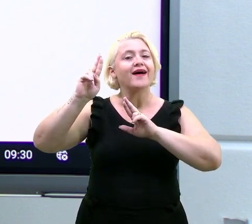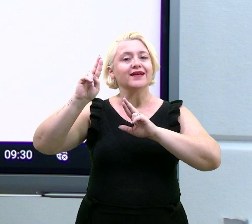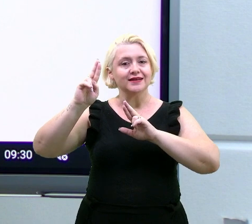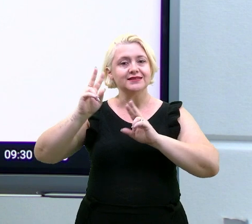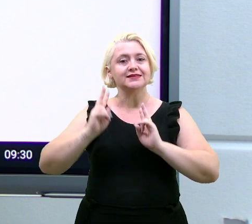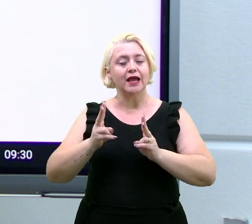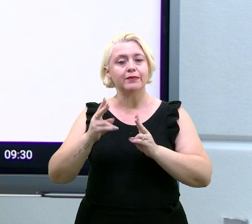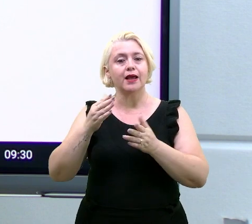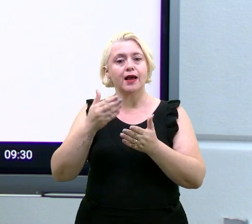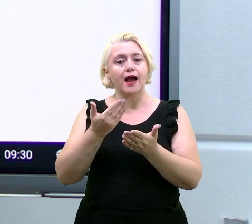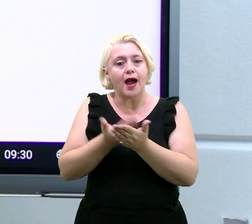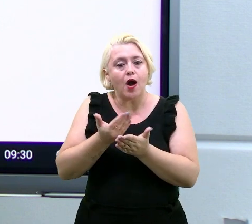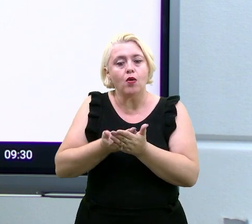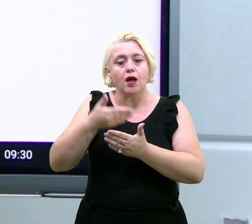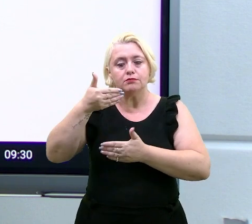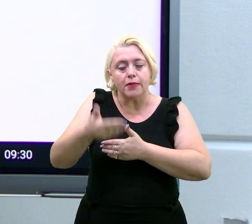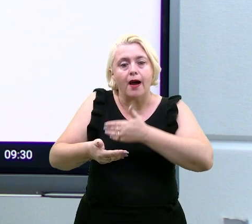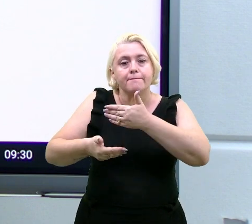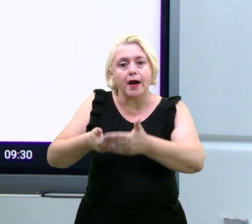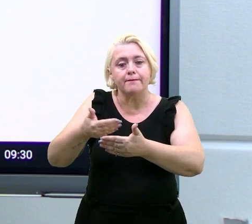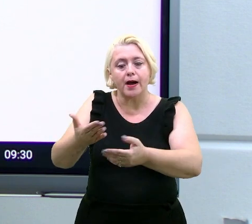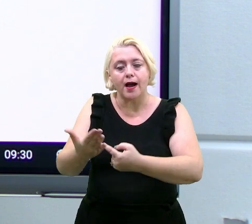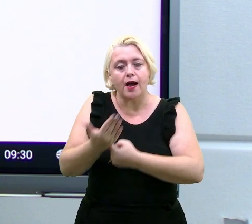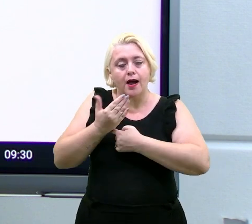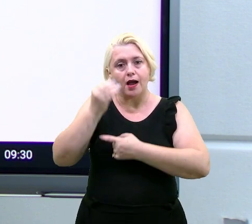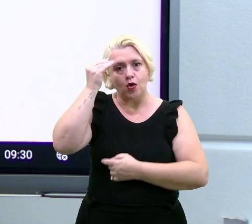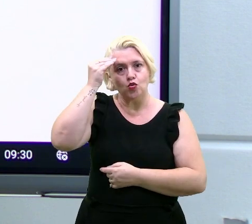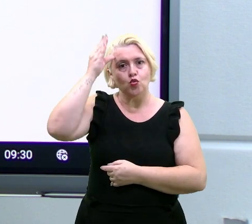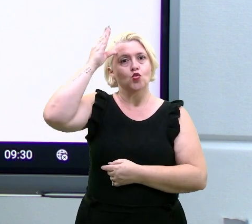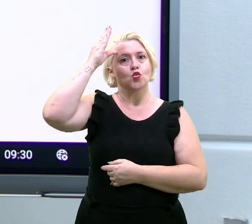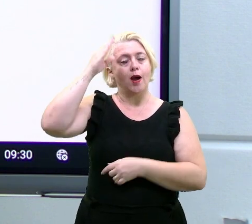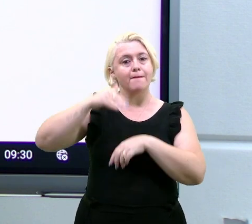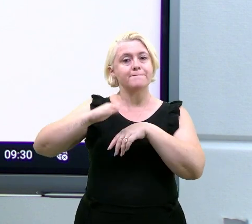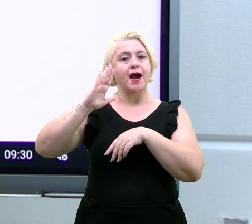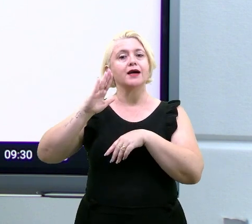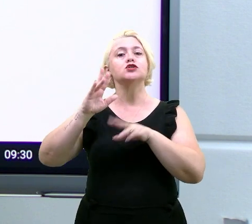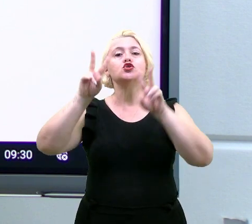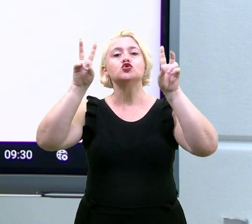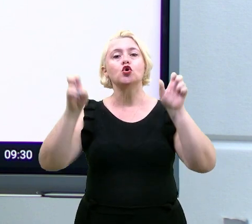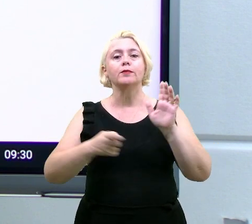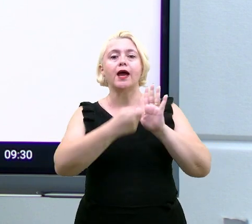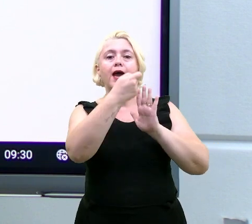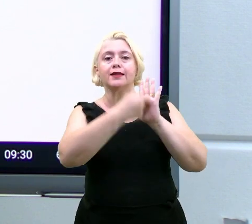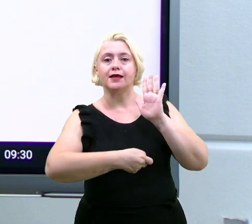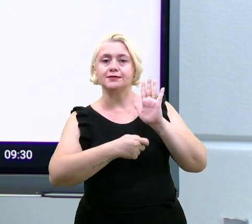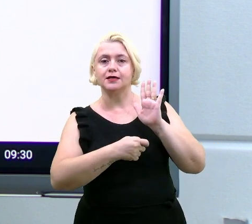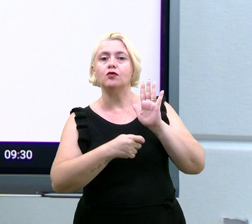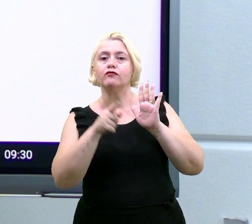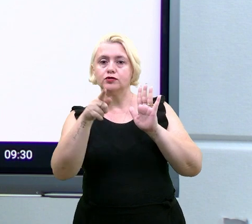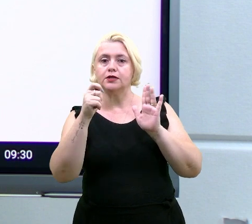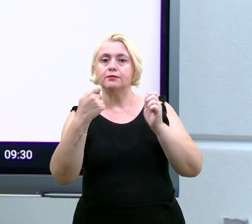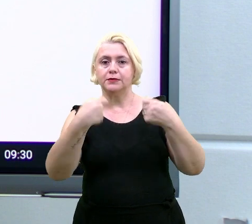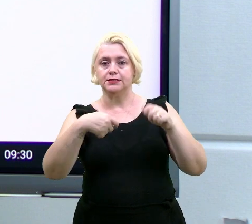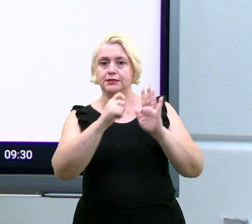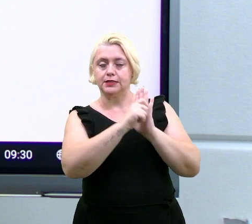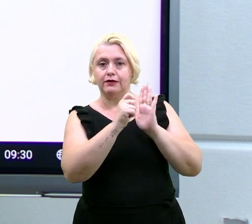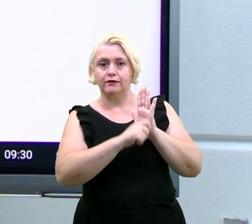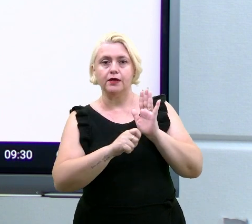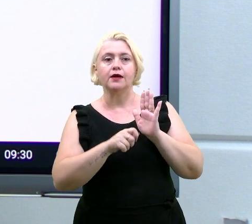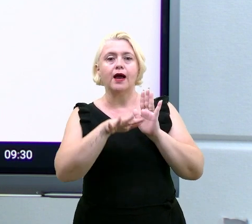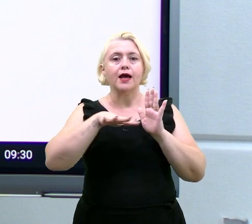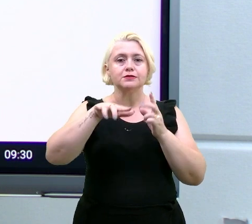aula esteja fortalecendo o seu conhecimento sobre a redação em todos os seus aspectos o linguístico